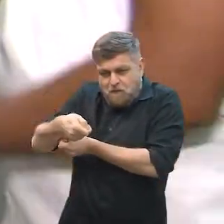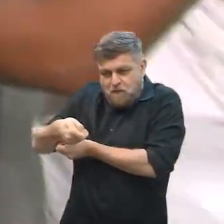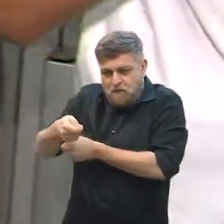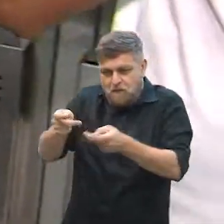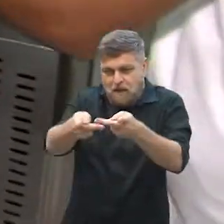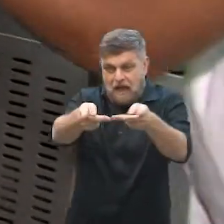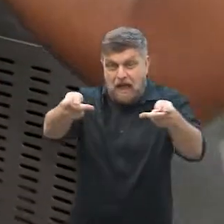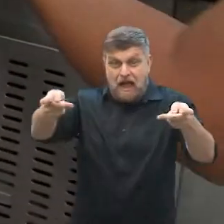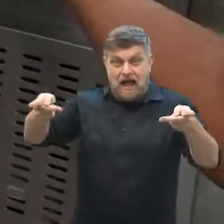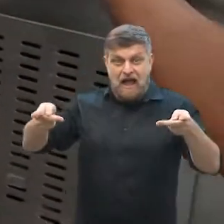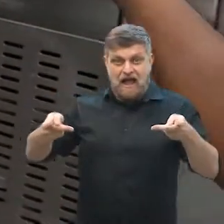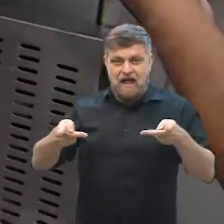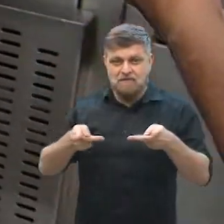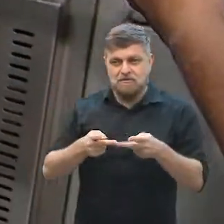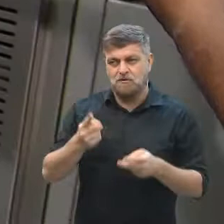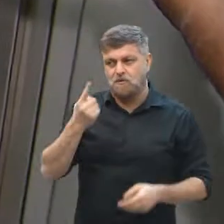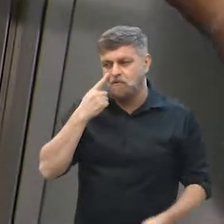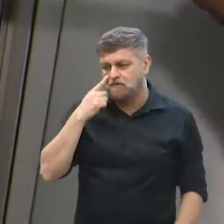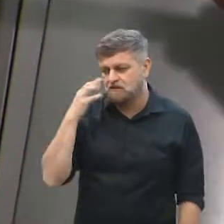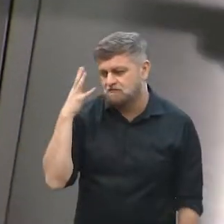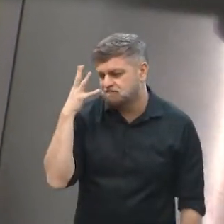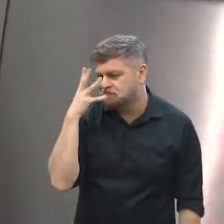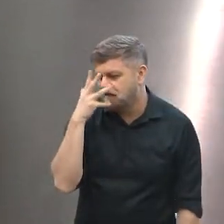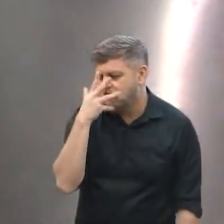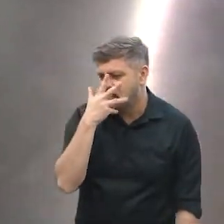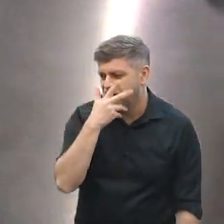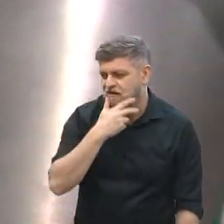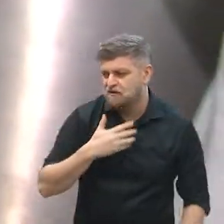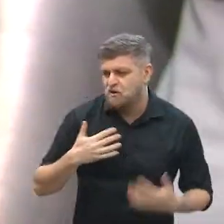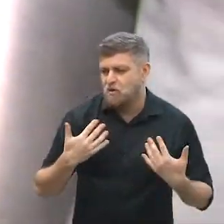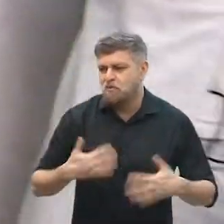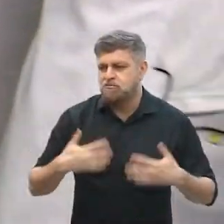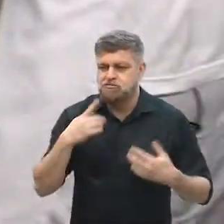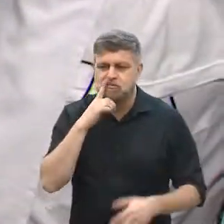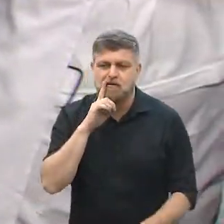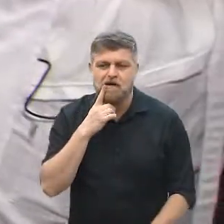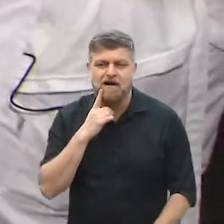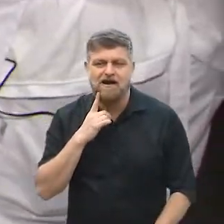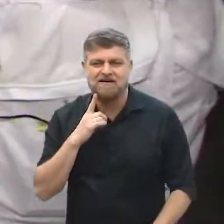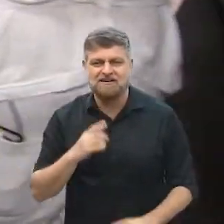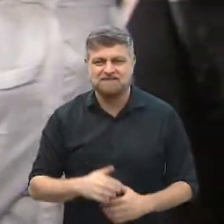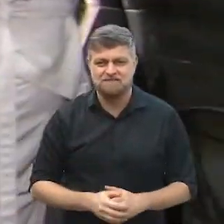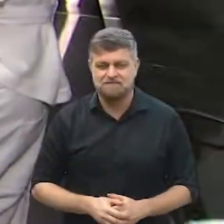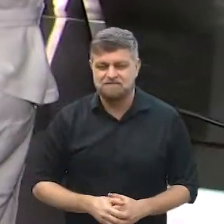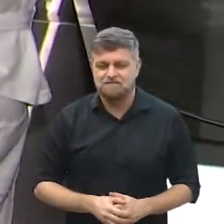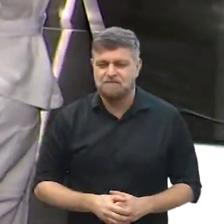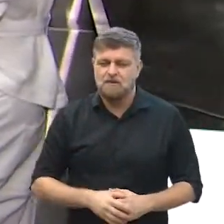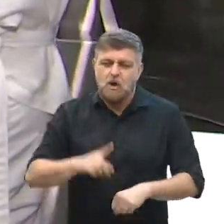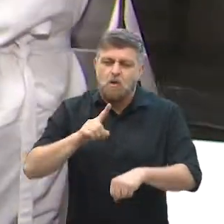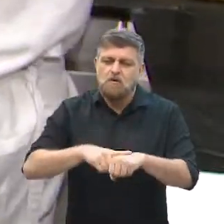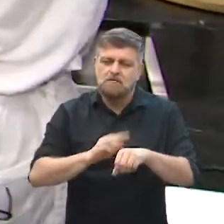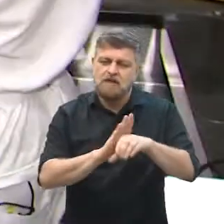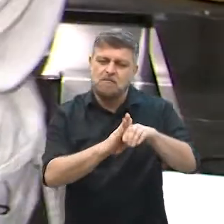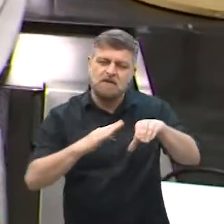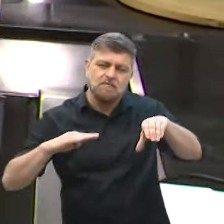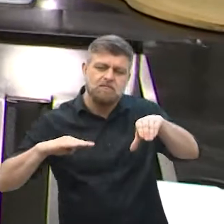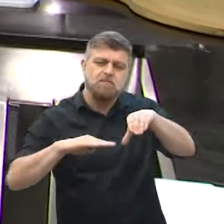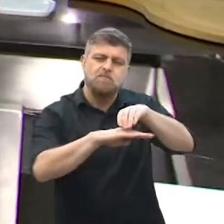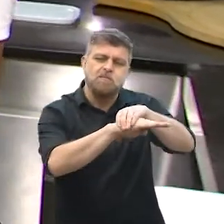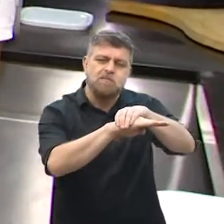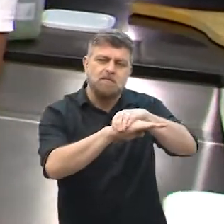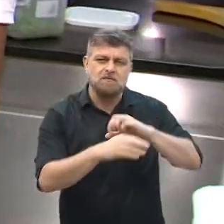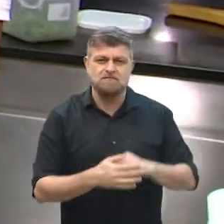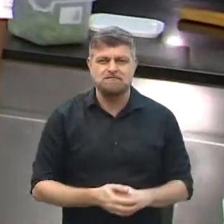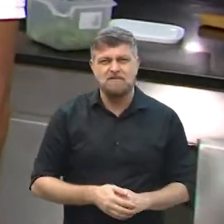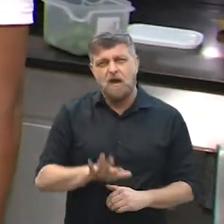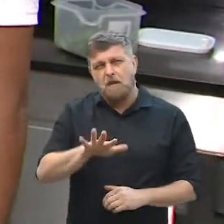Olha só que coisa linda, rapaz do céu. Quanto tempo ela ficou no forno, Adenilson? Ficou